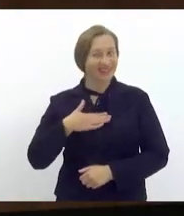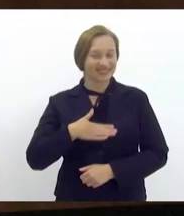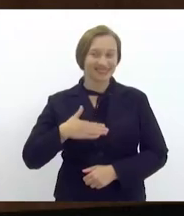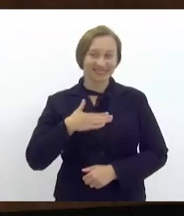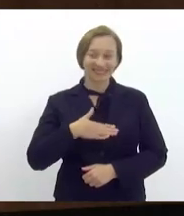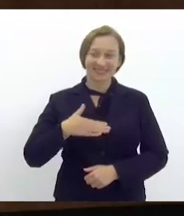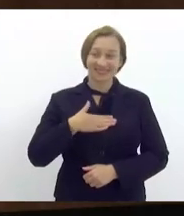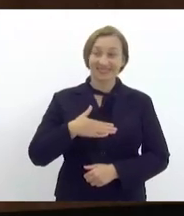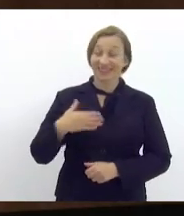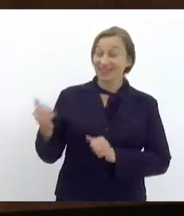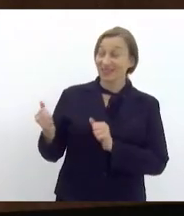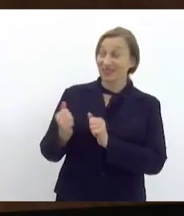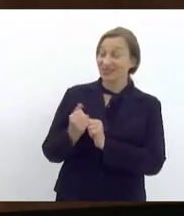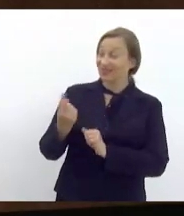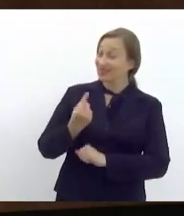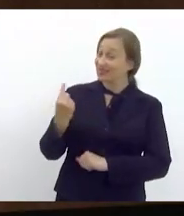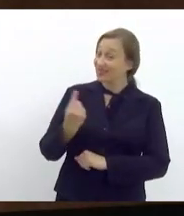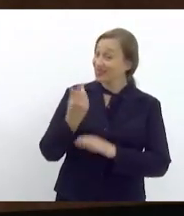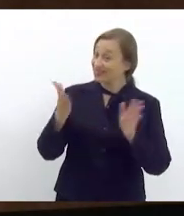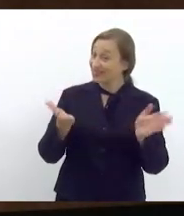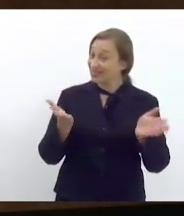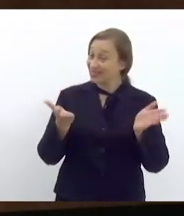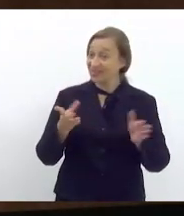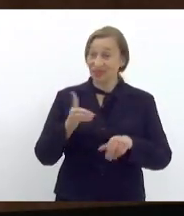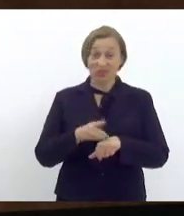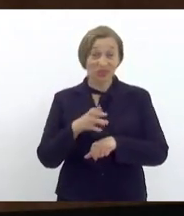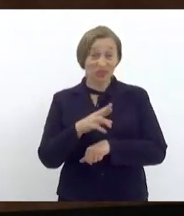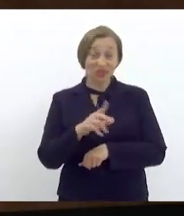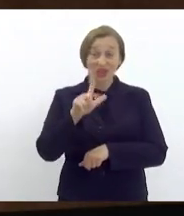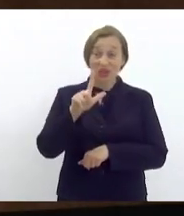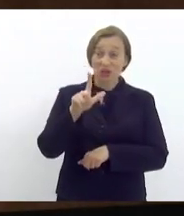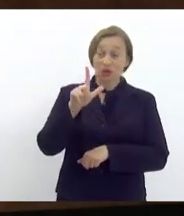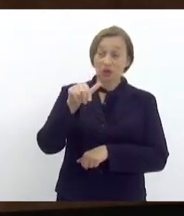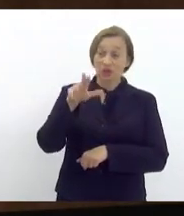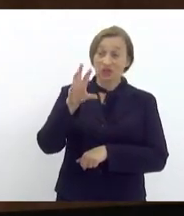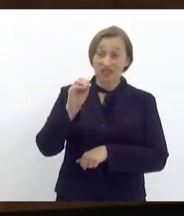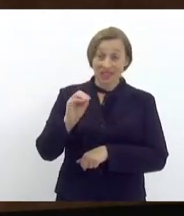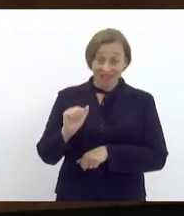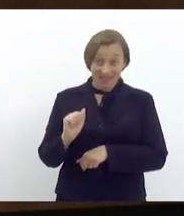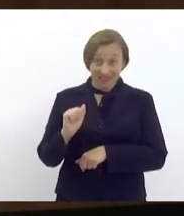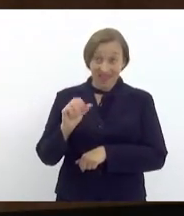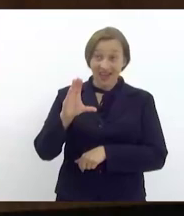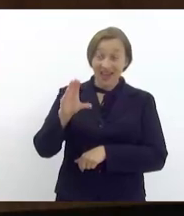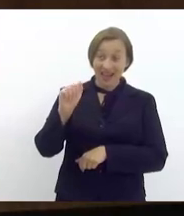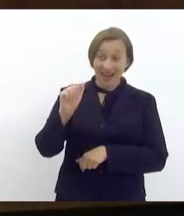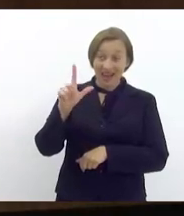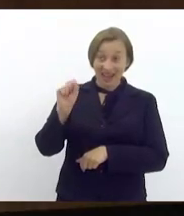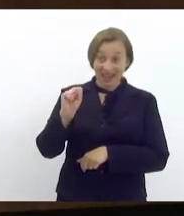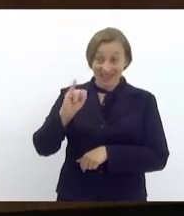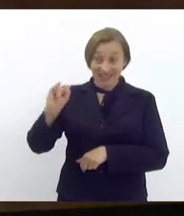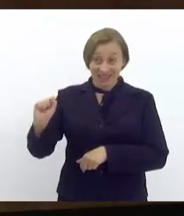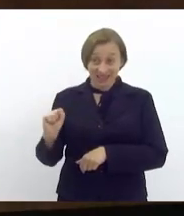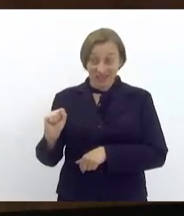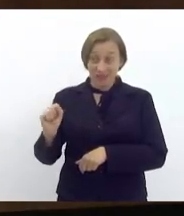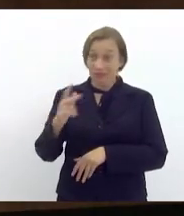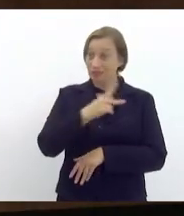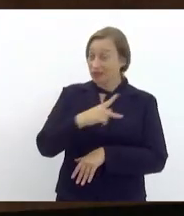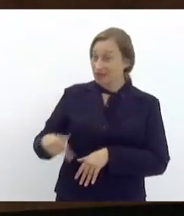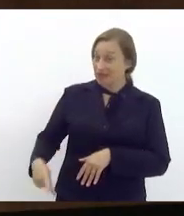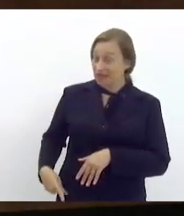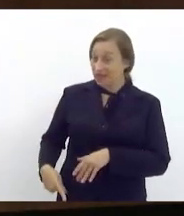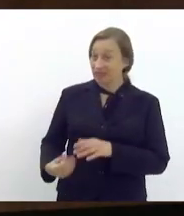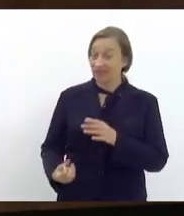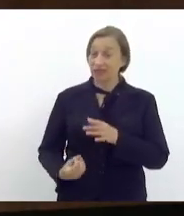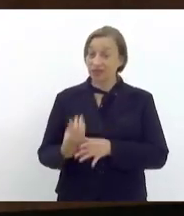está conosco a doutora Luciana Calaça presidente da fundação Leão